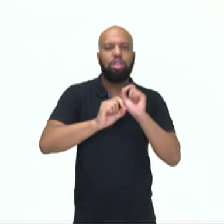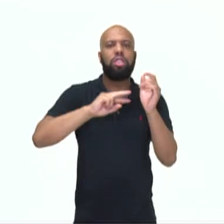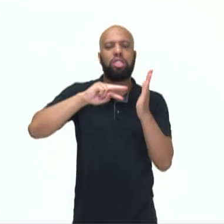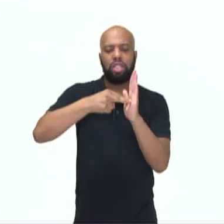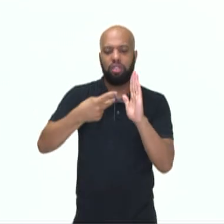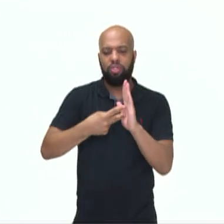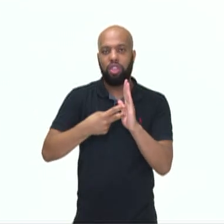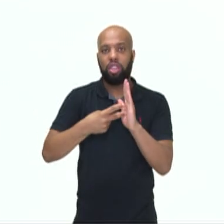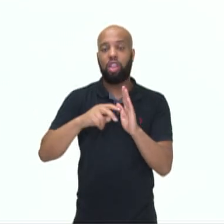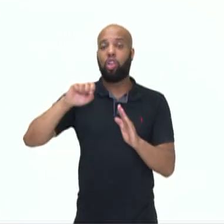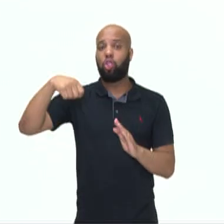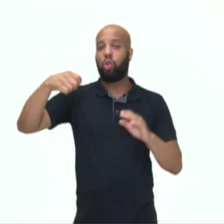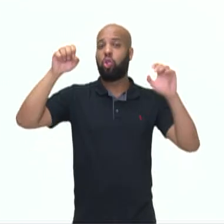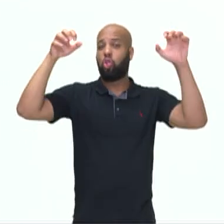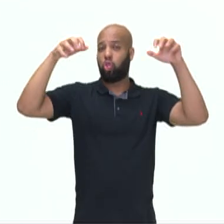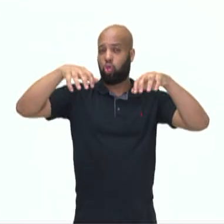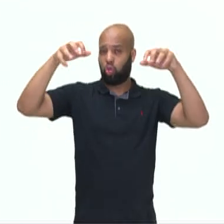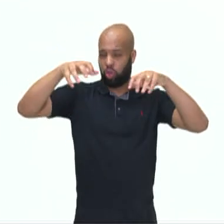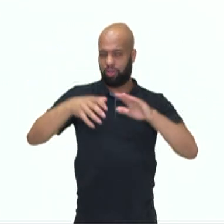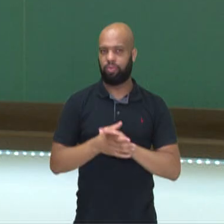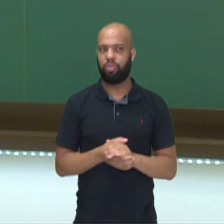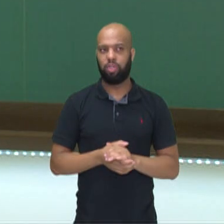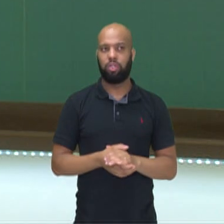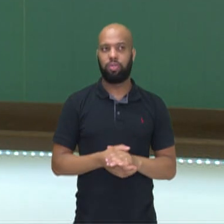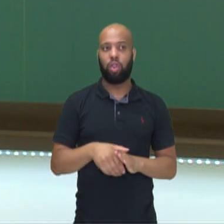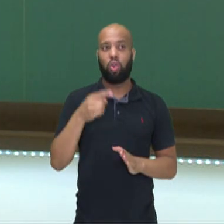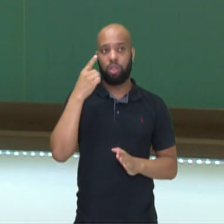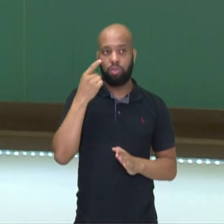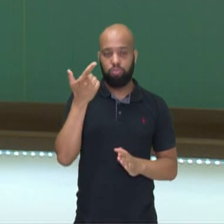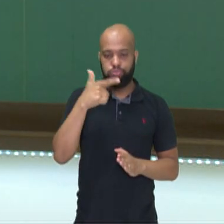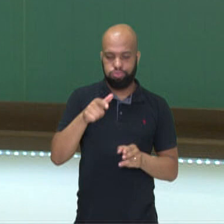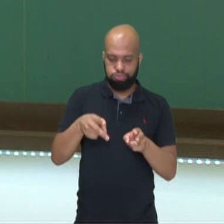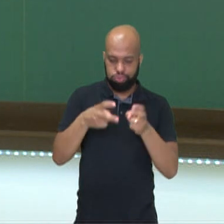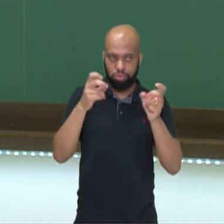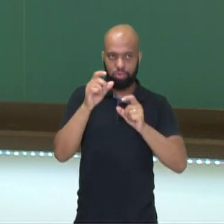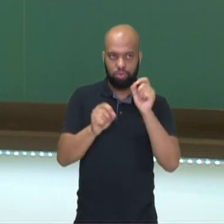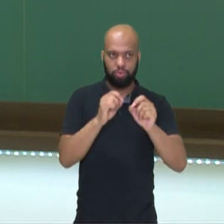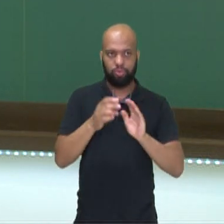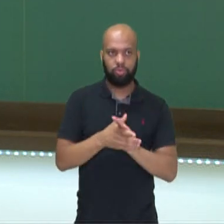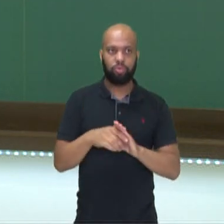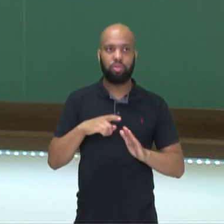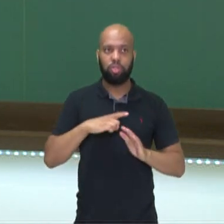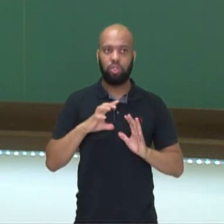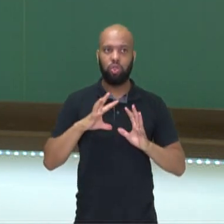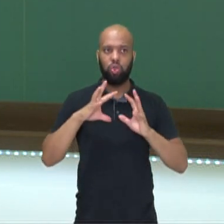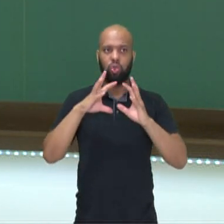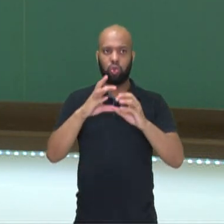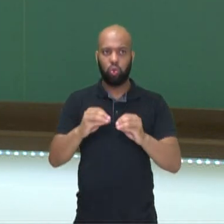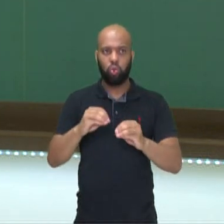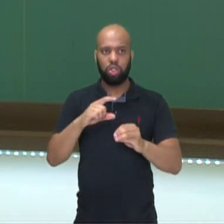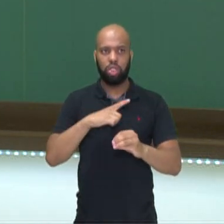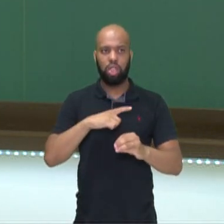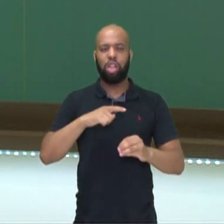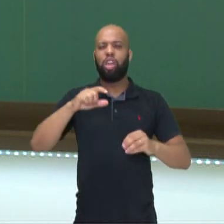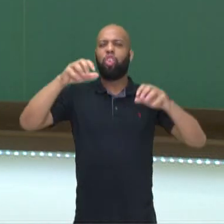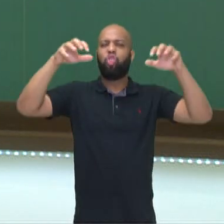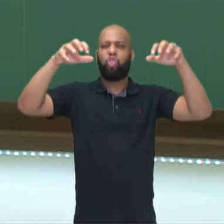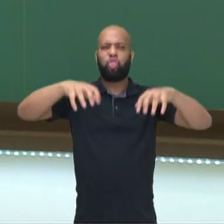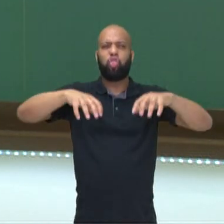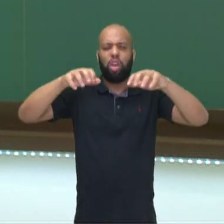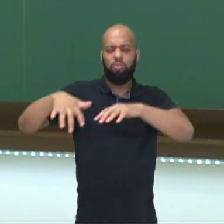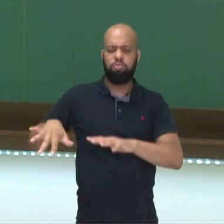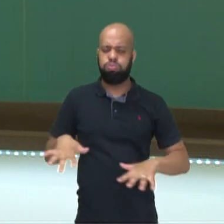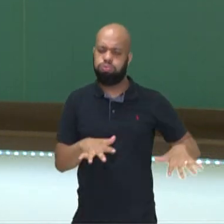em relação à chuva? Então, você já observa aqui, galera. Todo mundo em meio à enchente